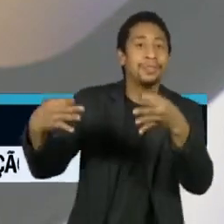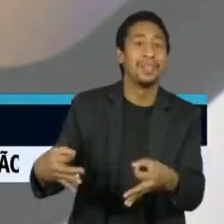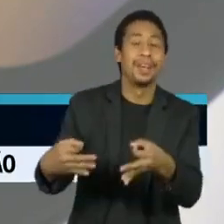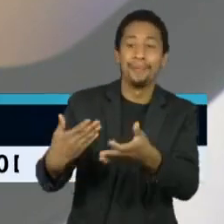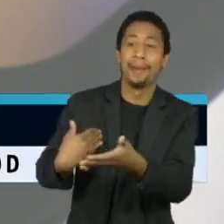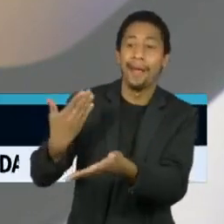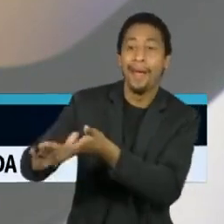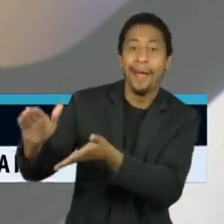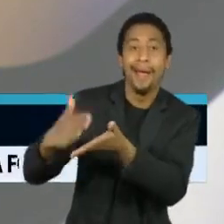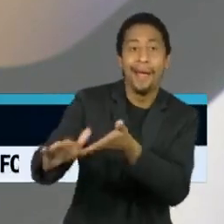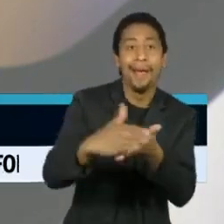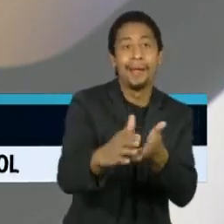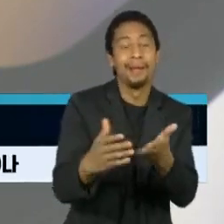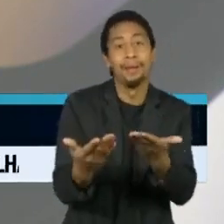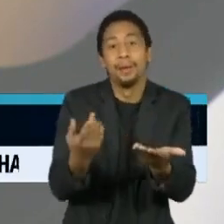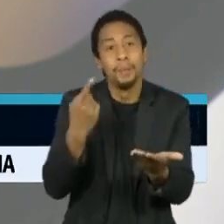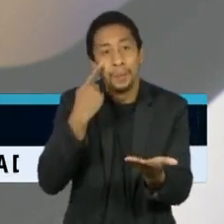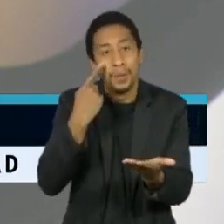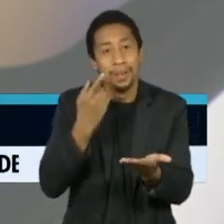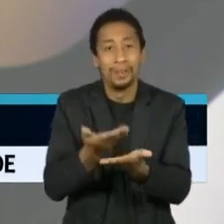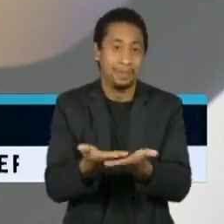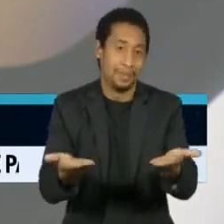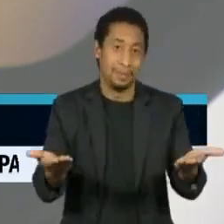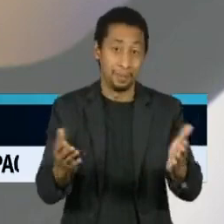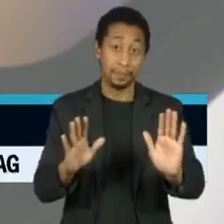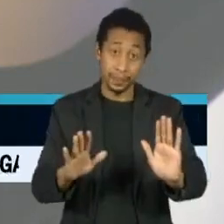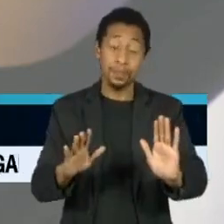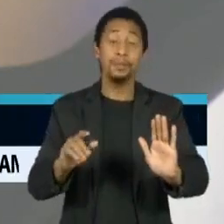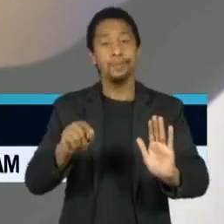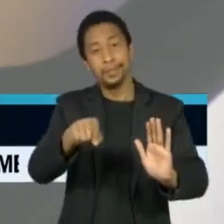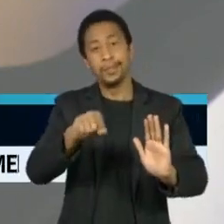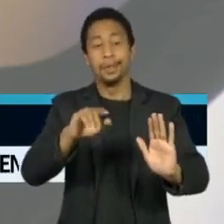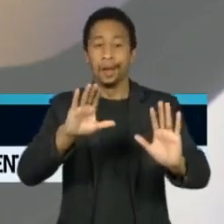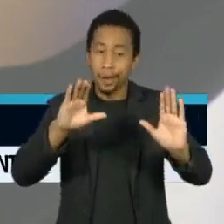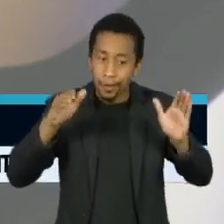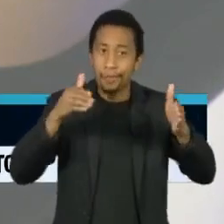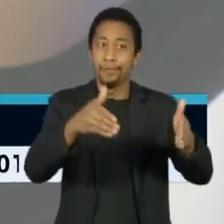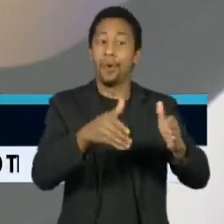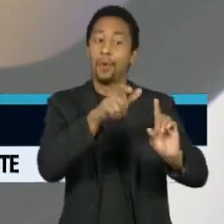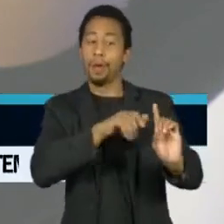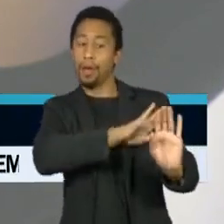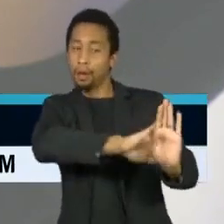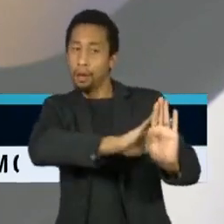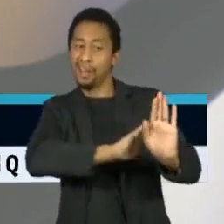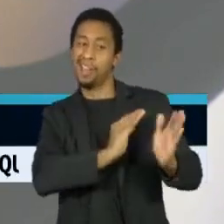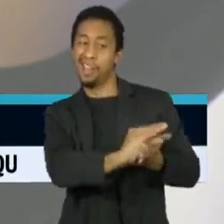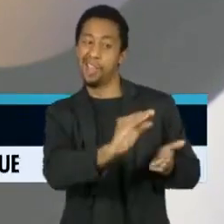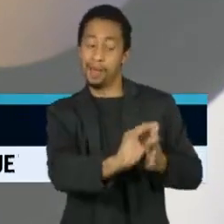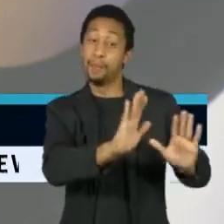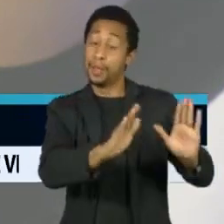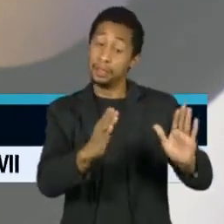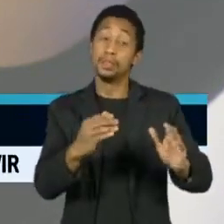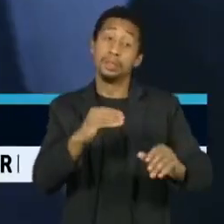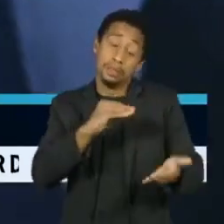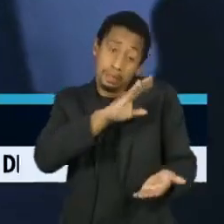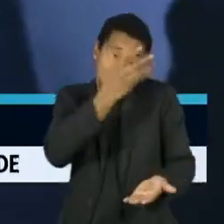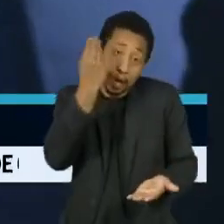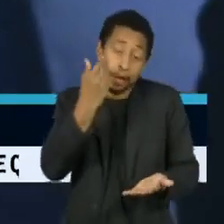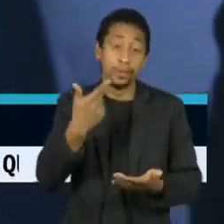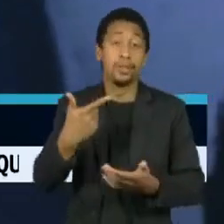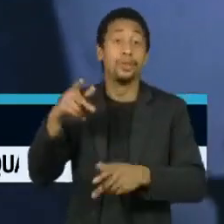e beneficia apenas alguns currais eleitorais que interessam muito algumas pessoas mas talvez não ao todo do país